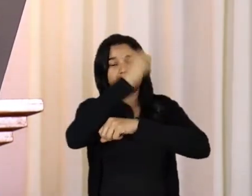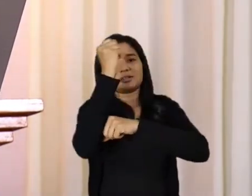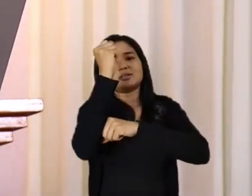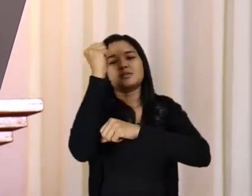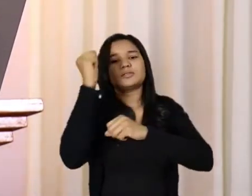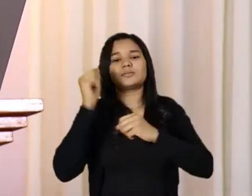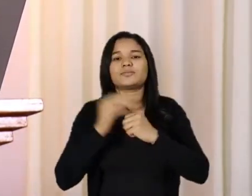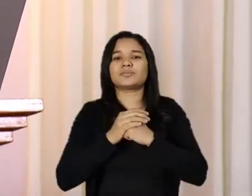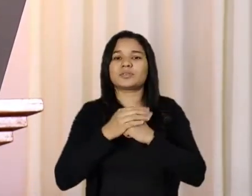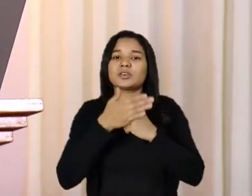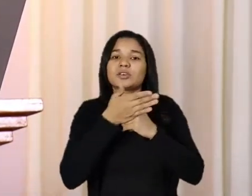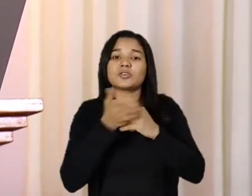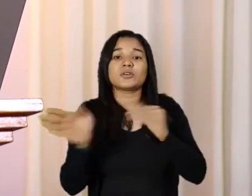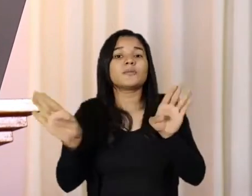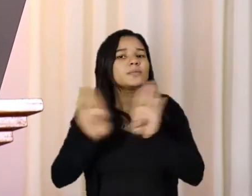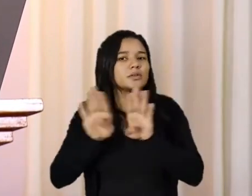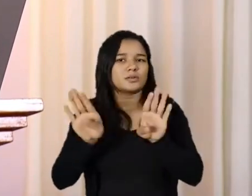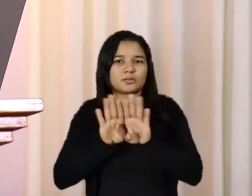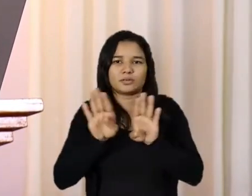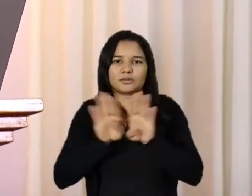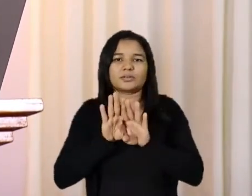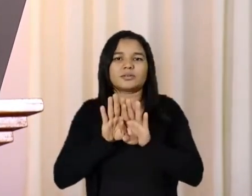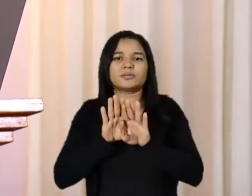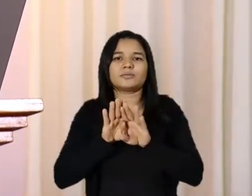e far-lhe-ás andares baixos,